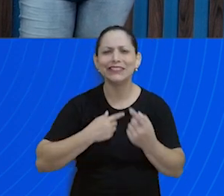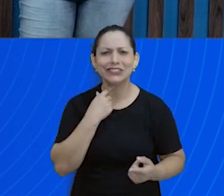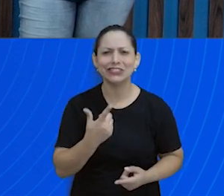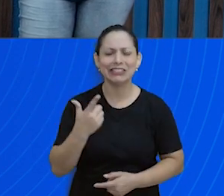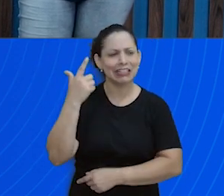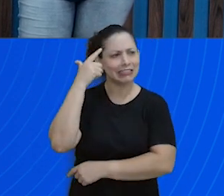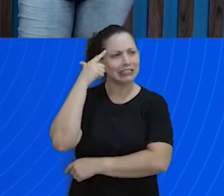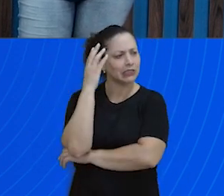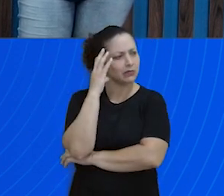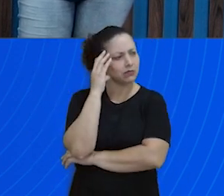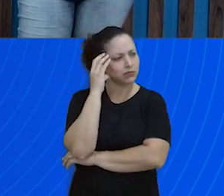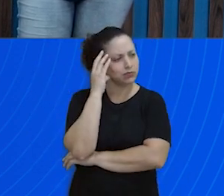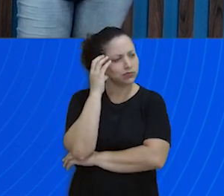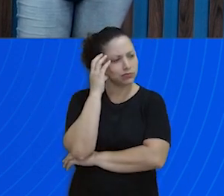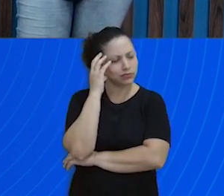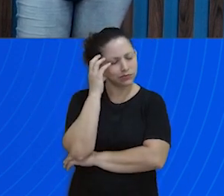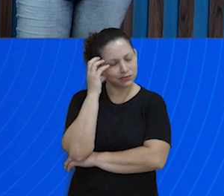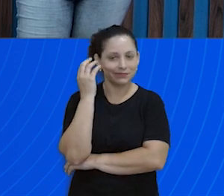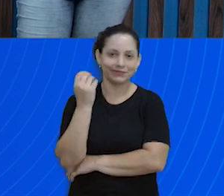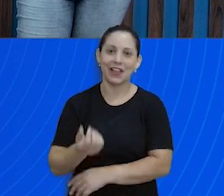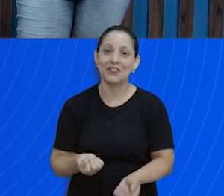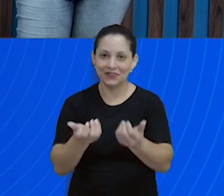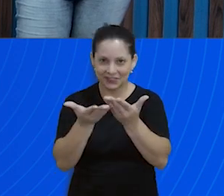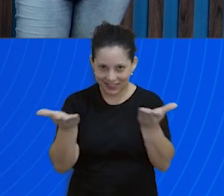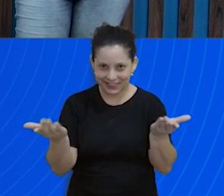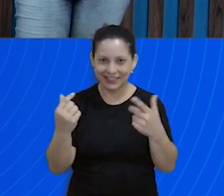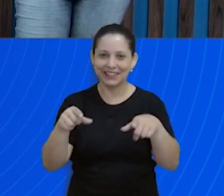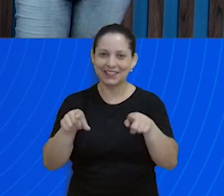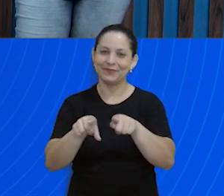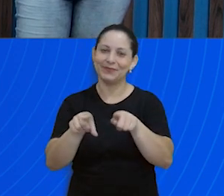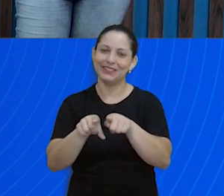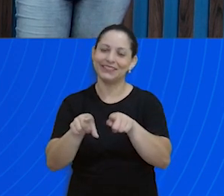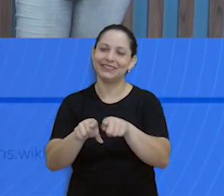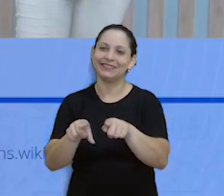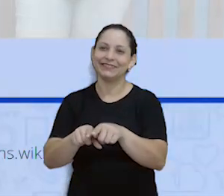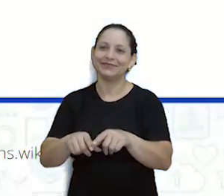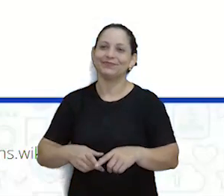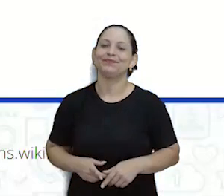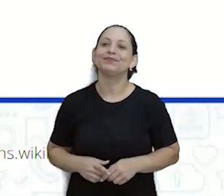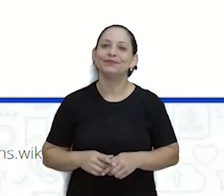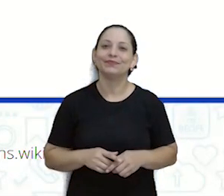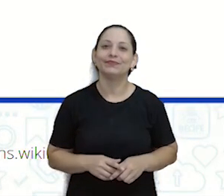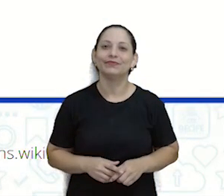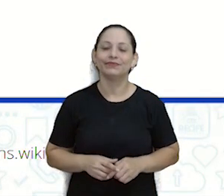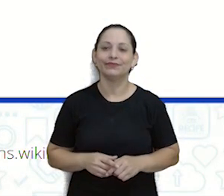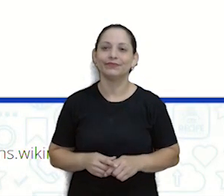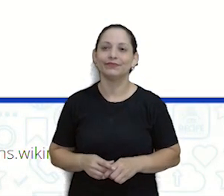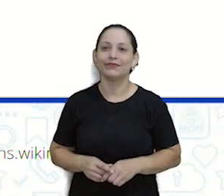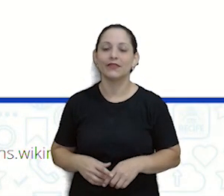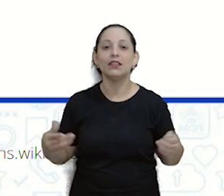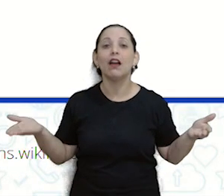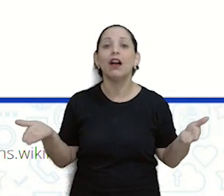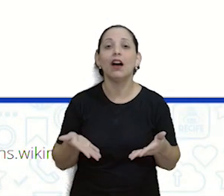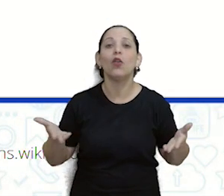né, na dúvida, igual vocês aí de casa imaginam, né? Então, olha só, gente, vai haver